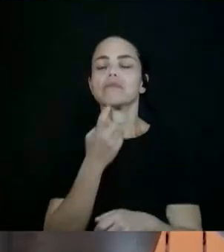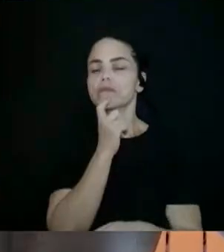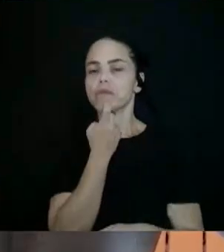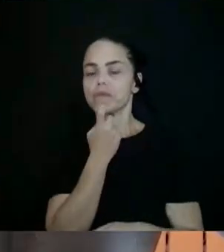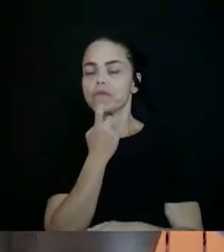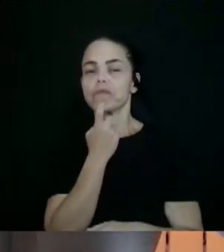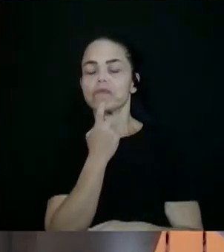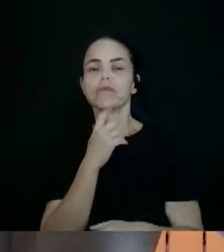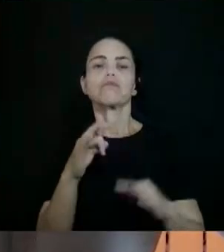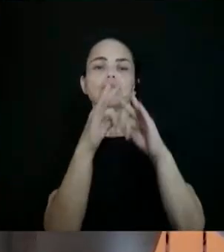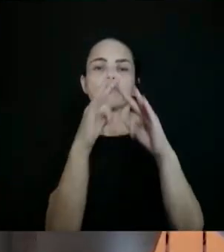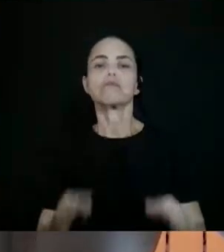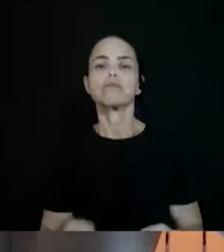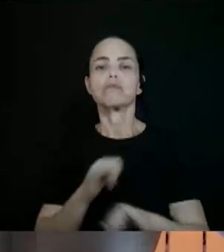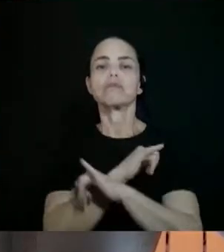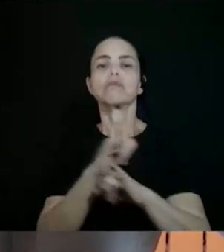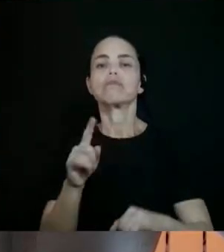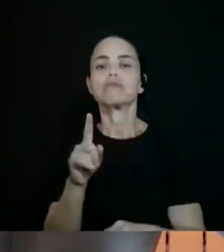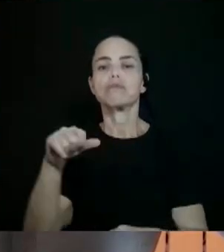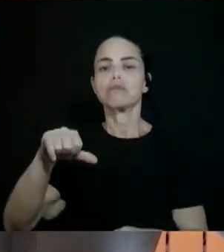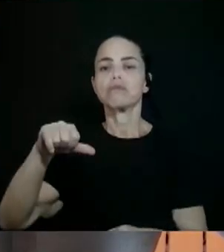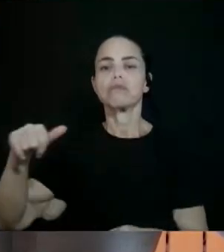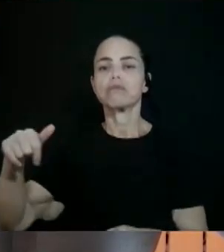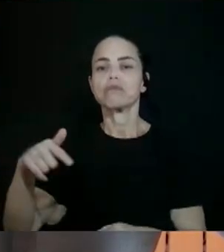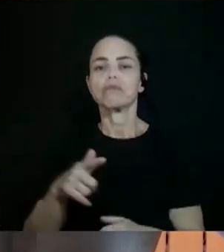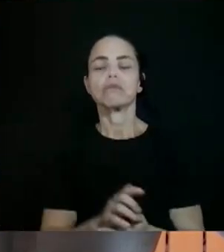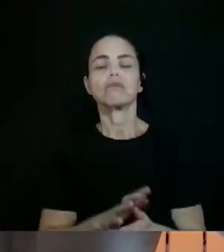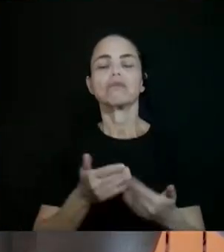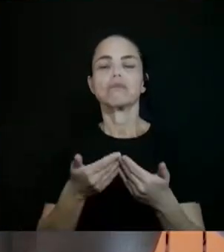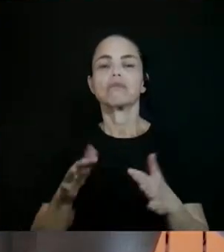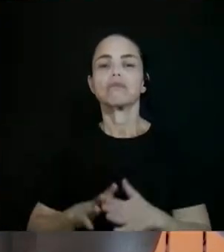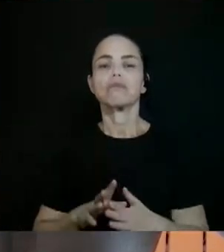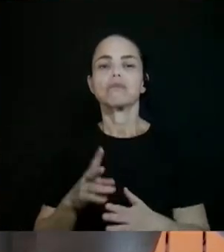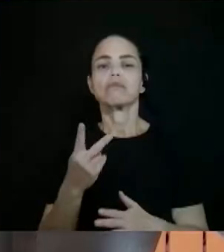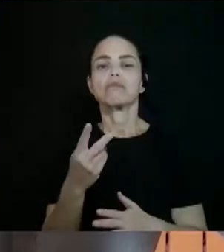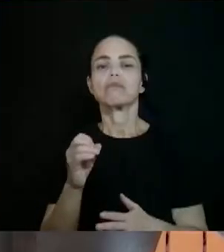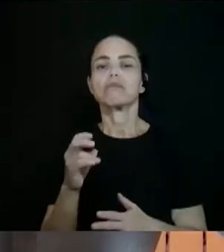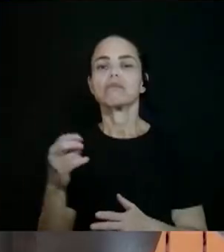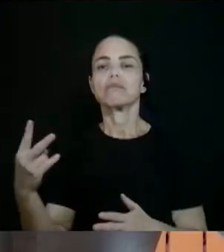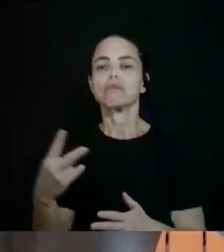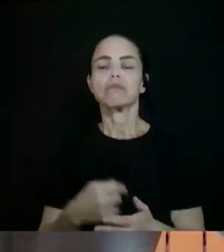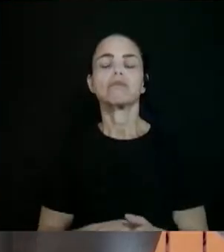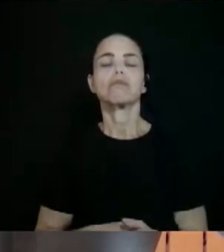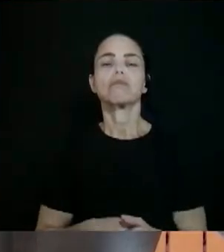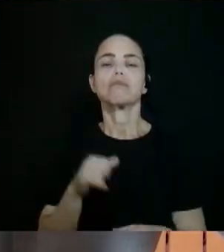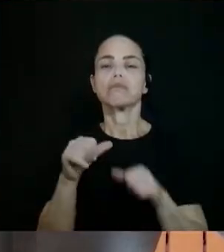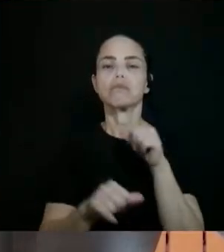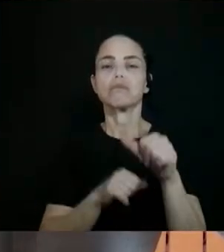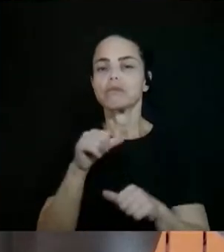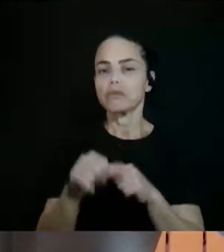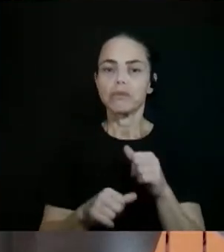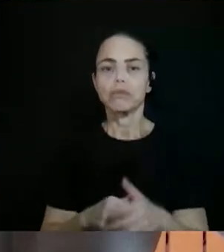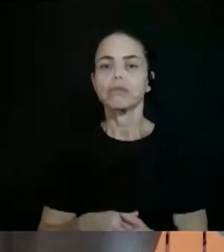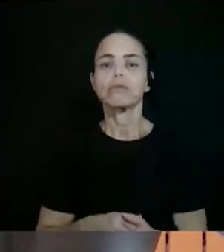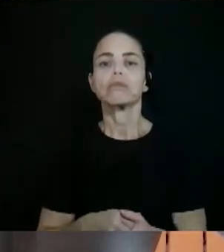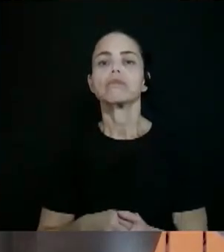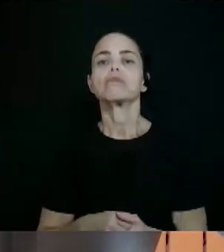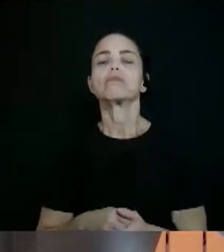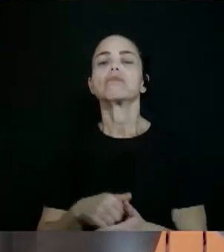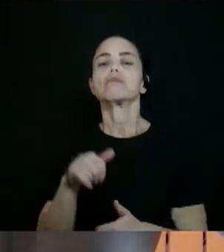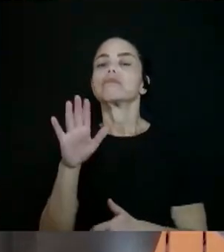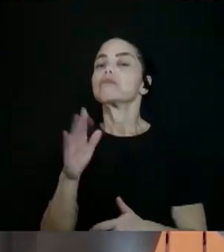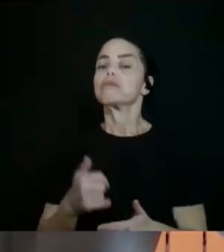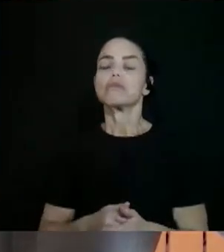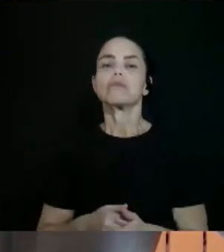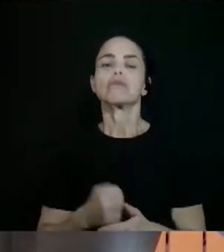em 1997 e aberto em 2002, ele se tornou mais do que uma